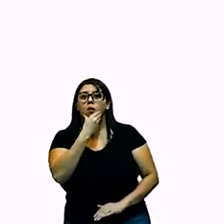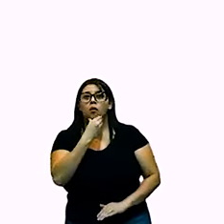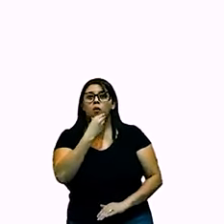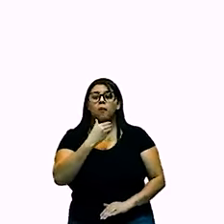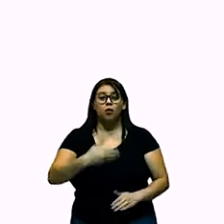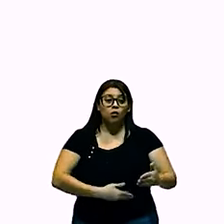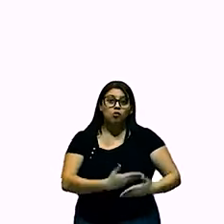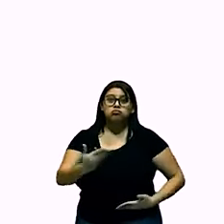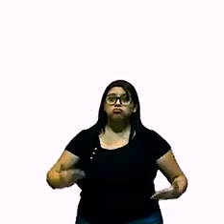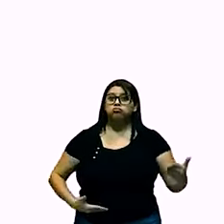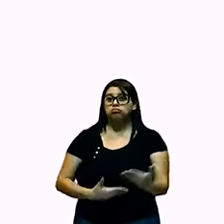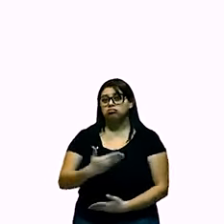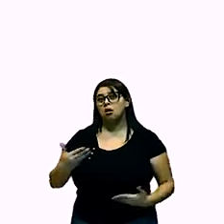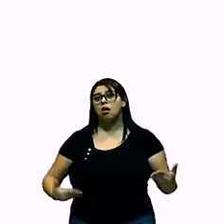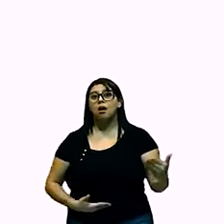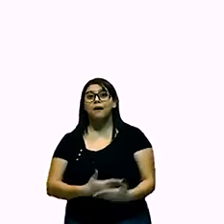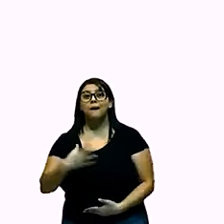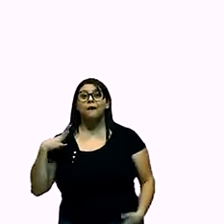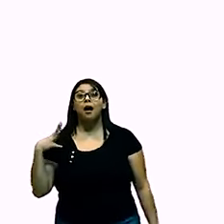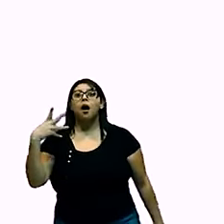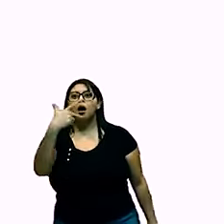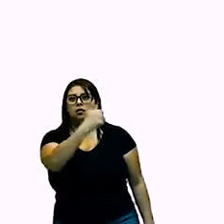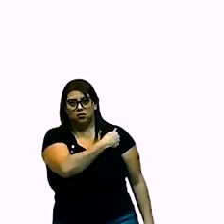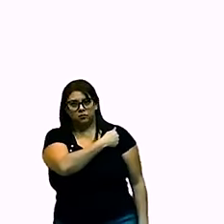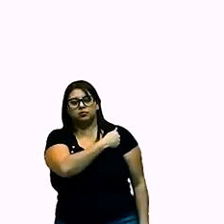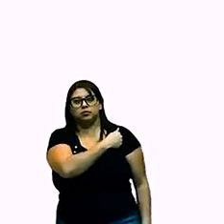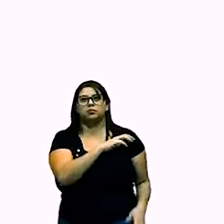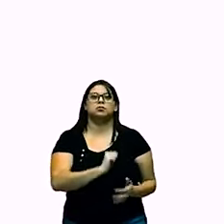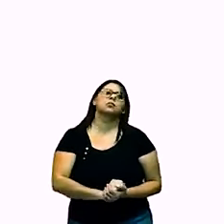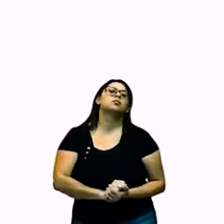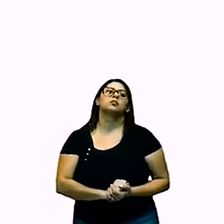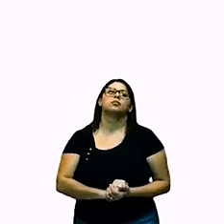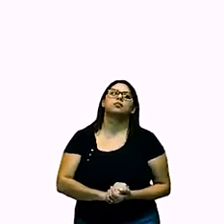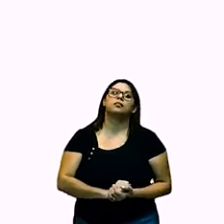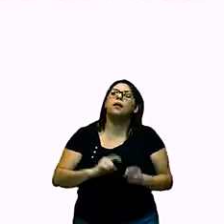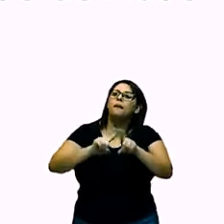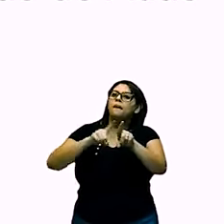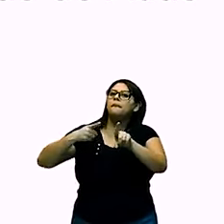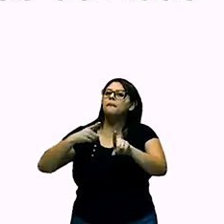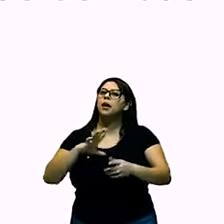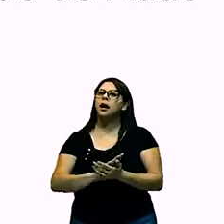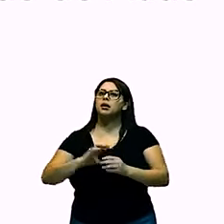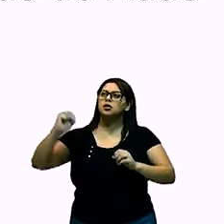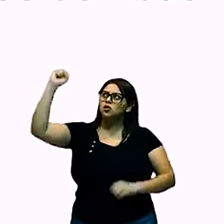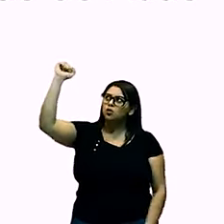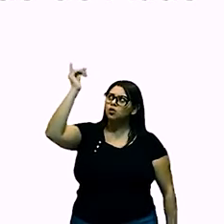século XVI. E somente a graça era contra esse ensino de